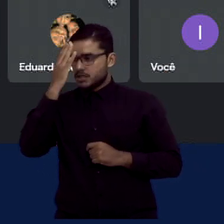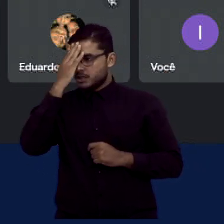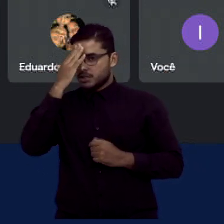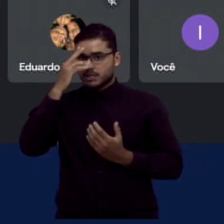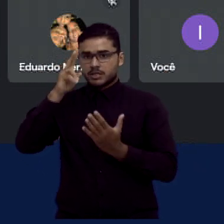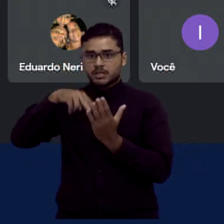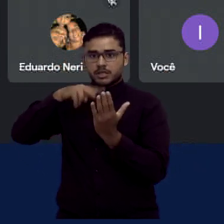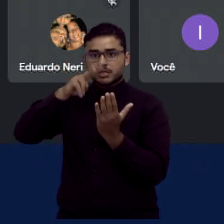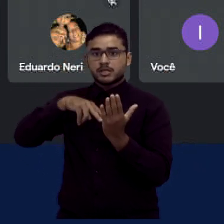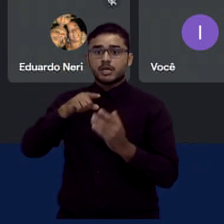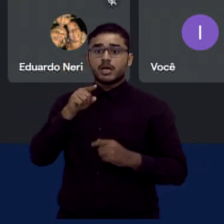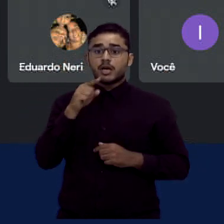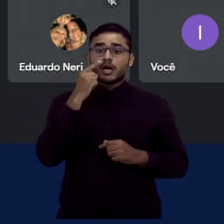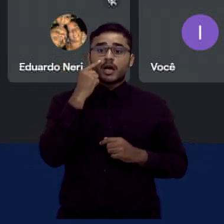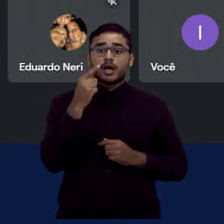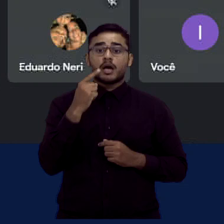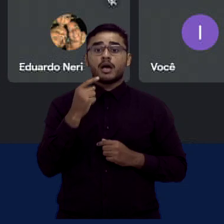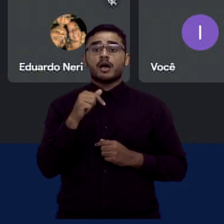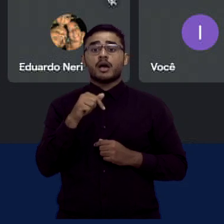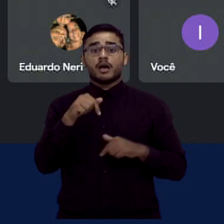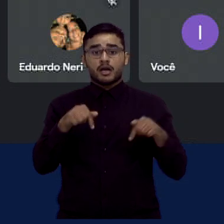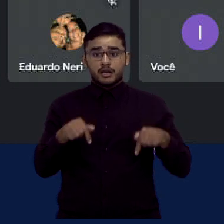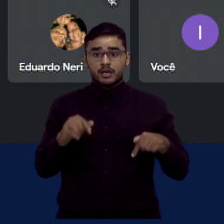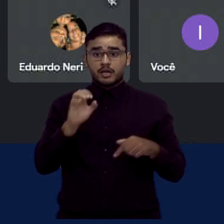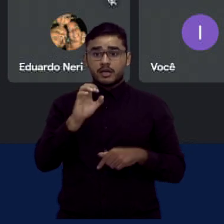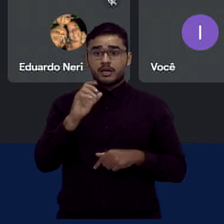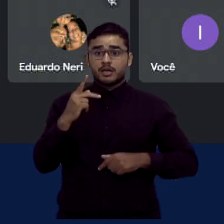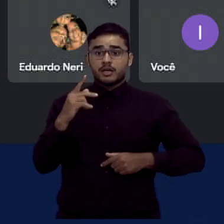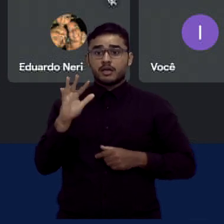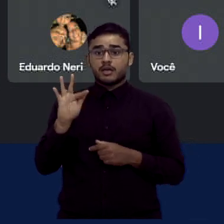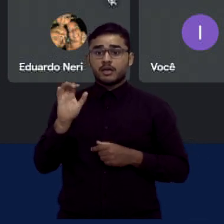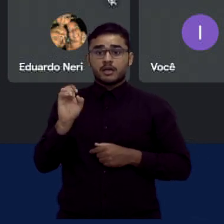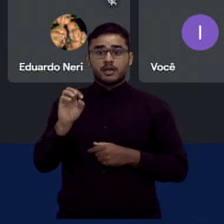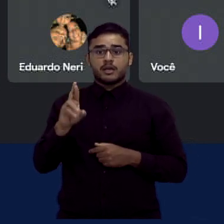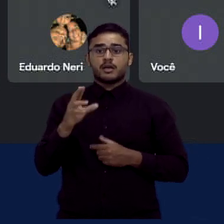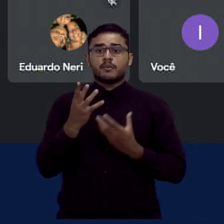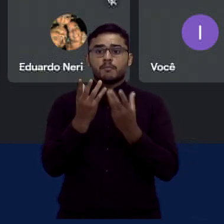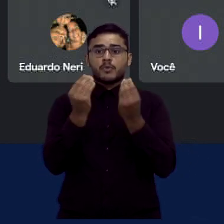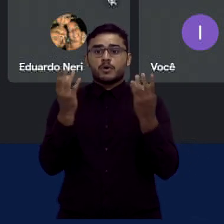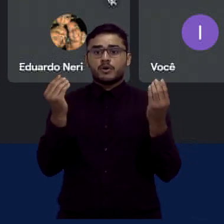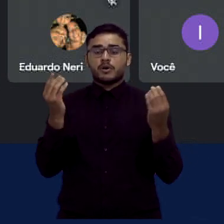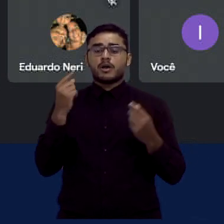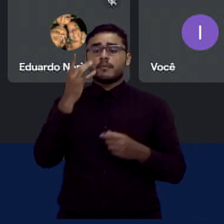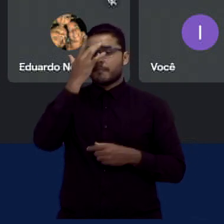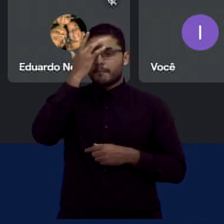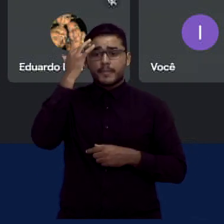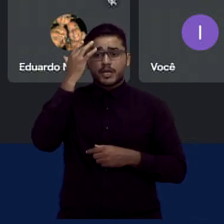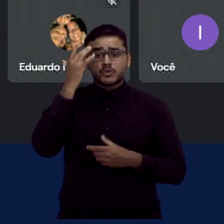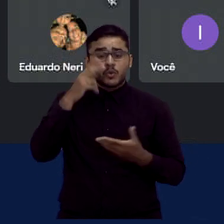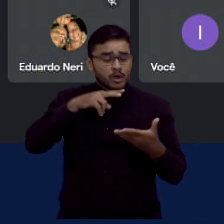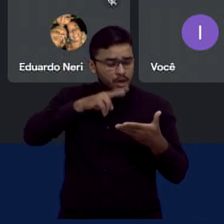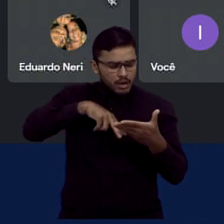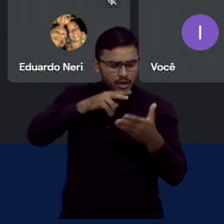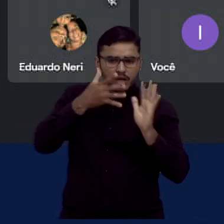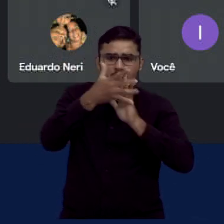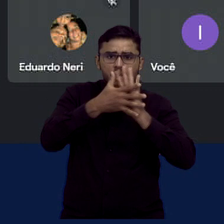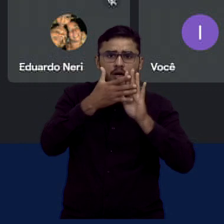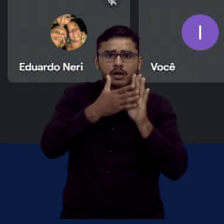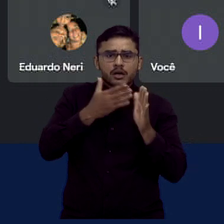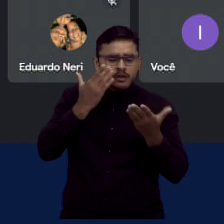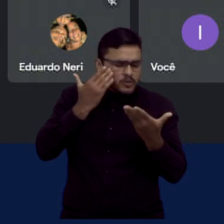a gente está no ambiente aqui de uma escola e a gente sabe que há muitos analfabetos funcionais